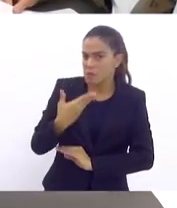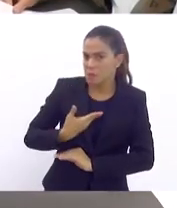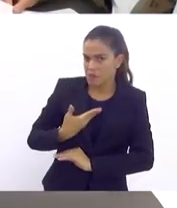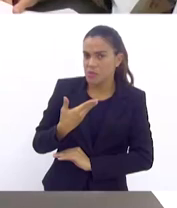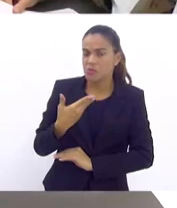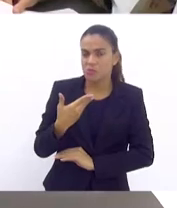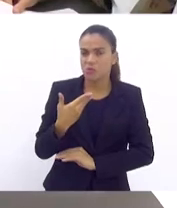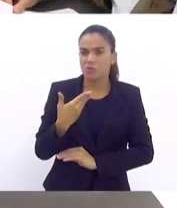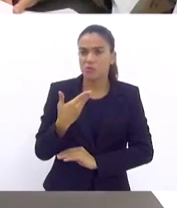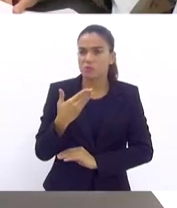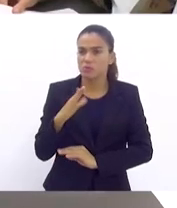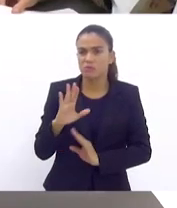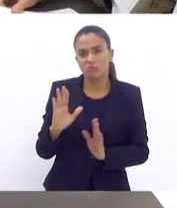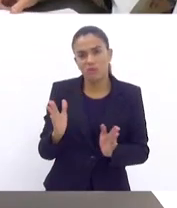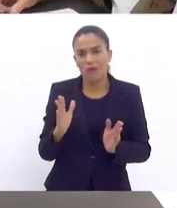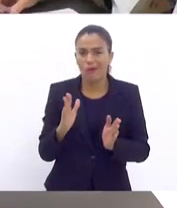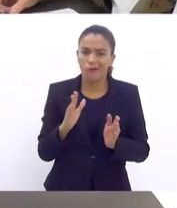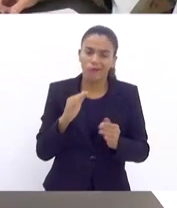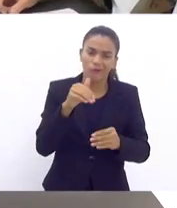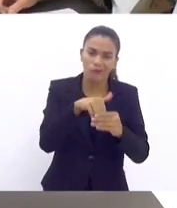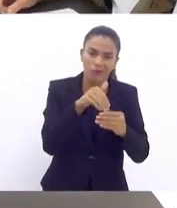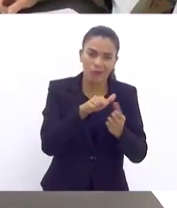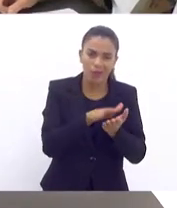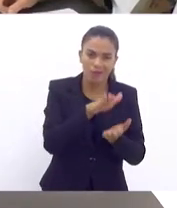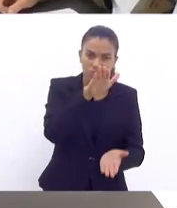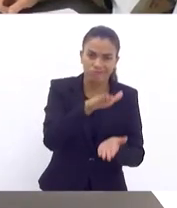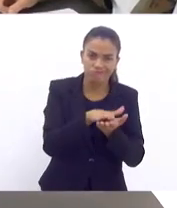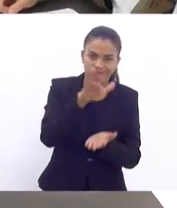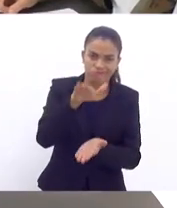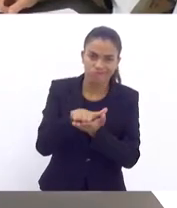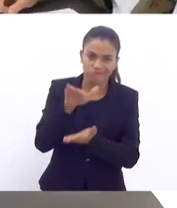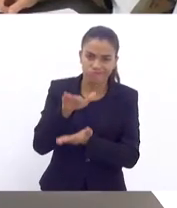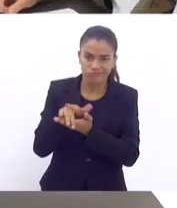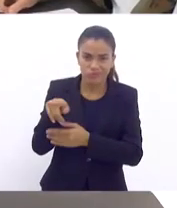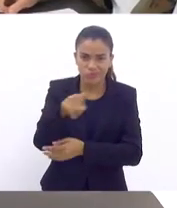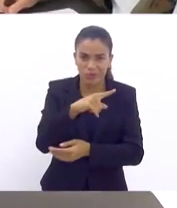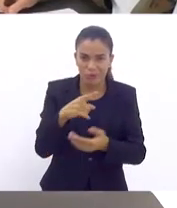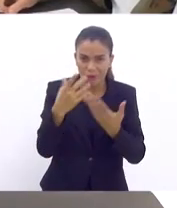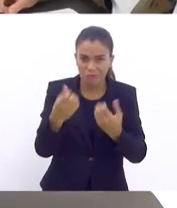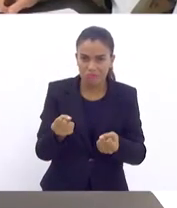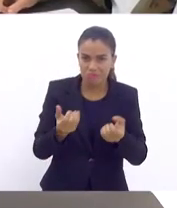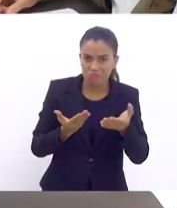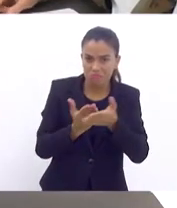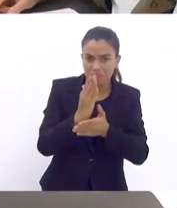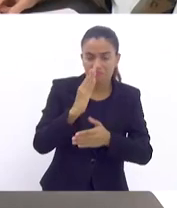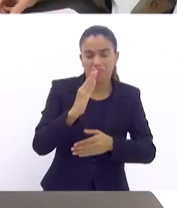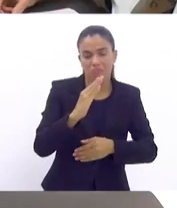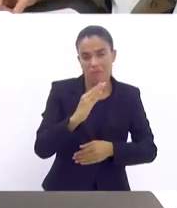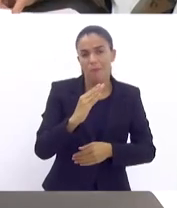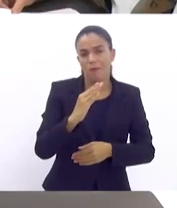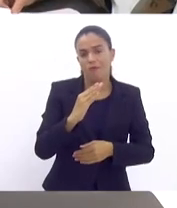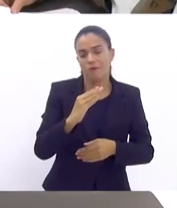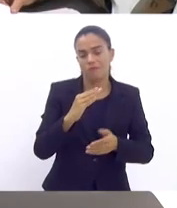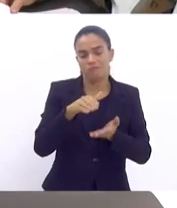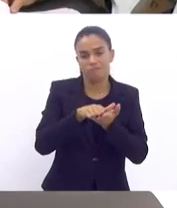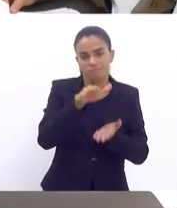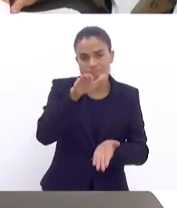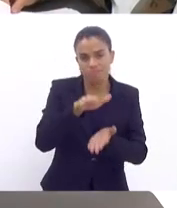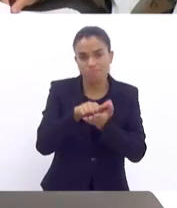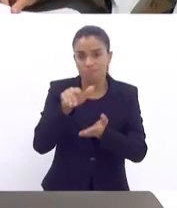funcionalidade Então vou votar ambos em bloco você acha que aprovam a votação em bloco de 70 e 71 permaneça Como estão aprovado